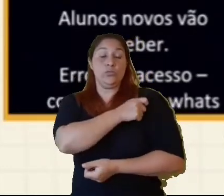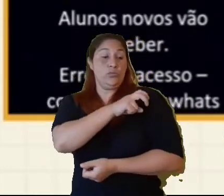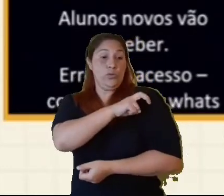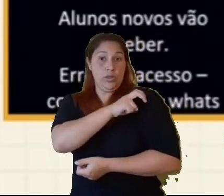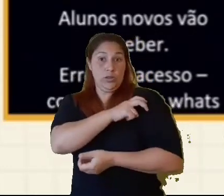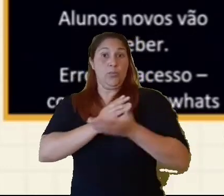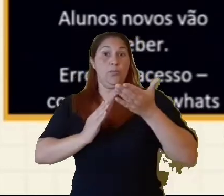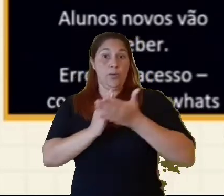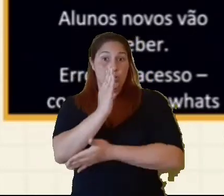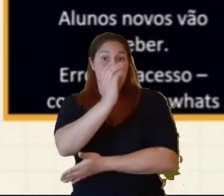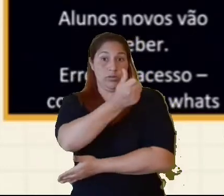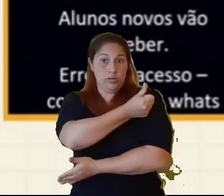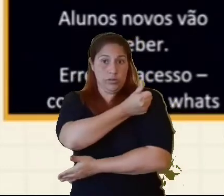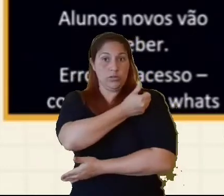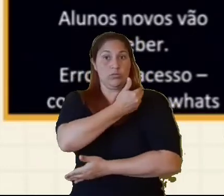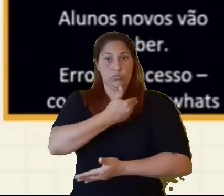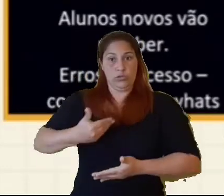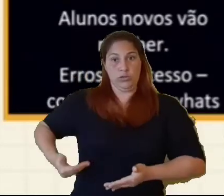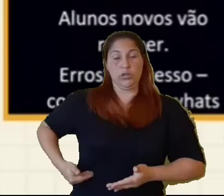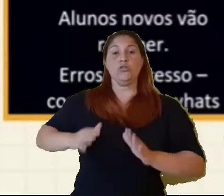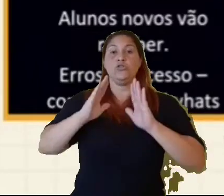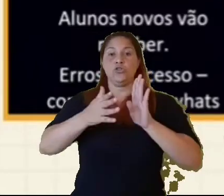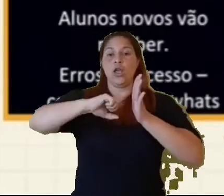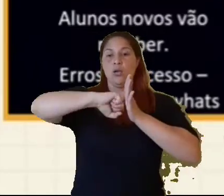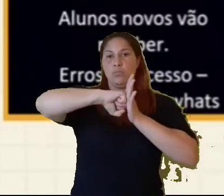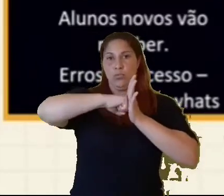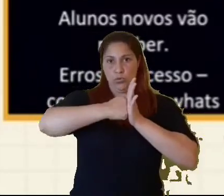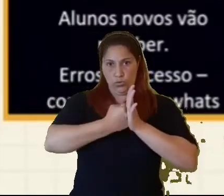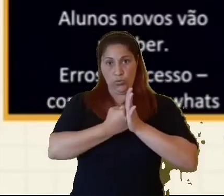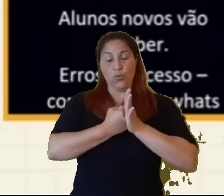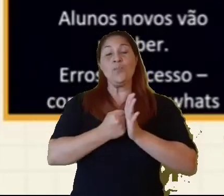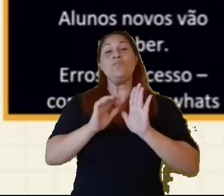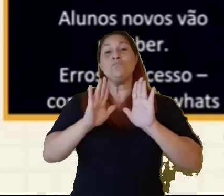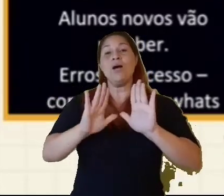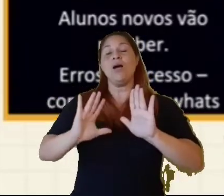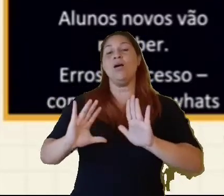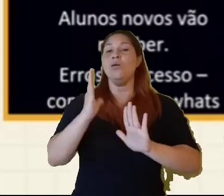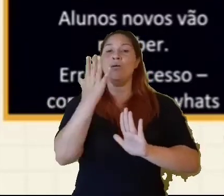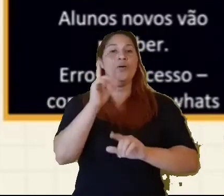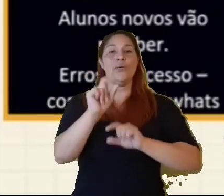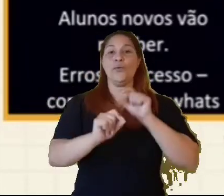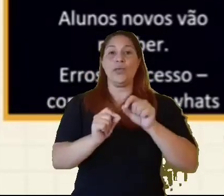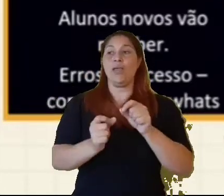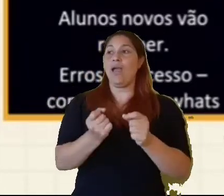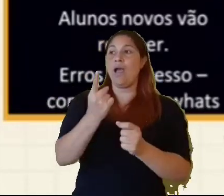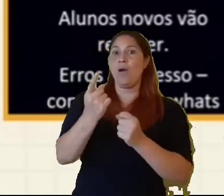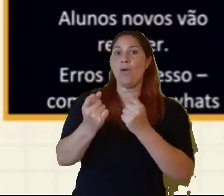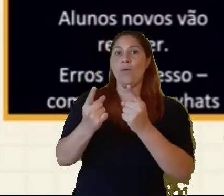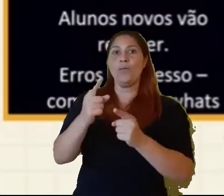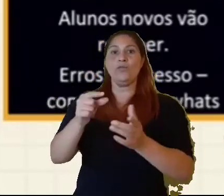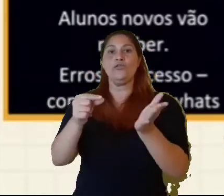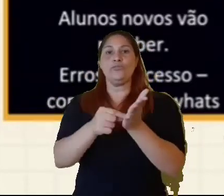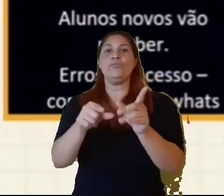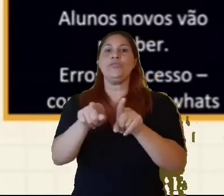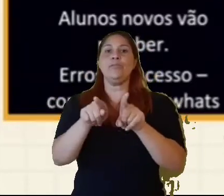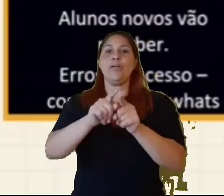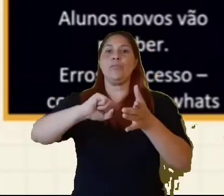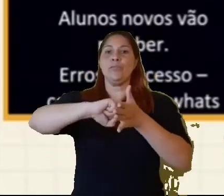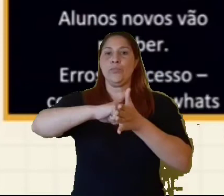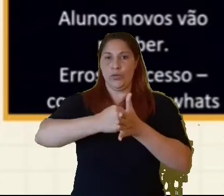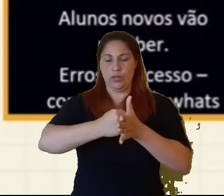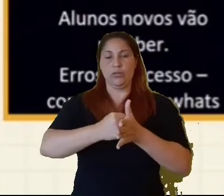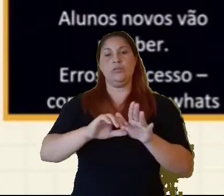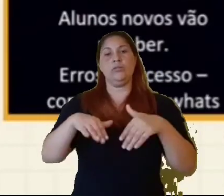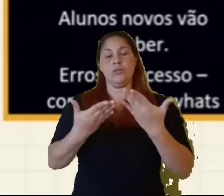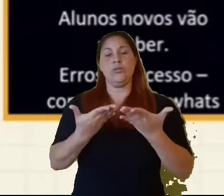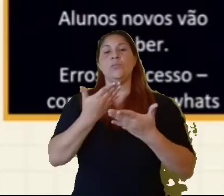ano, que foram para o 6º ano na rede estadual, o chip já foi bloqueado. E aí, nesse bloqueio, alguns chips foram bloqueados também.